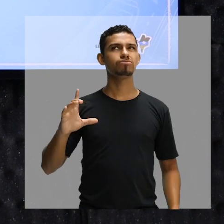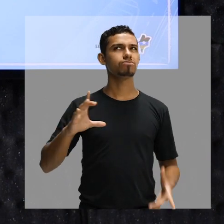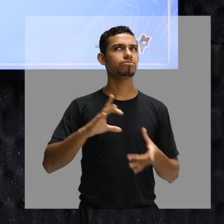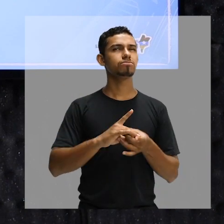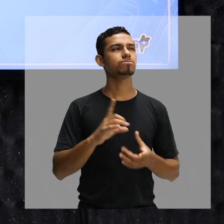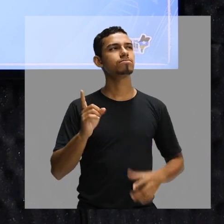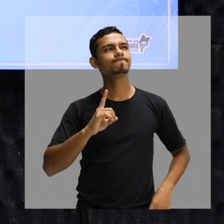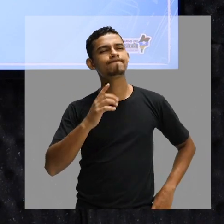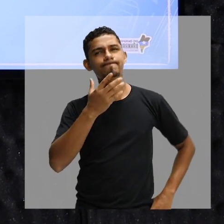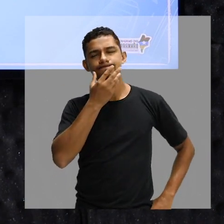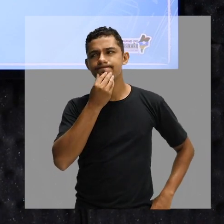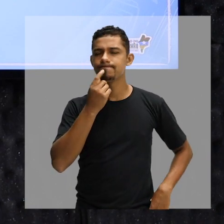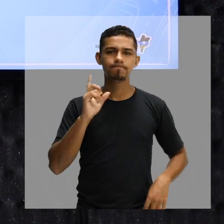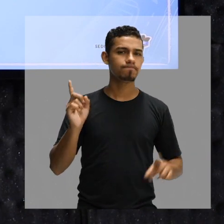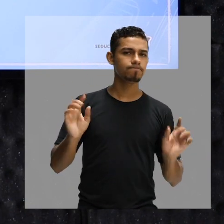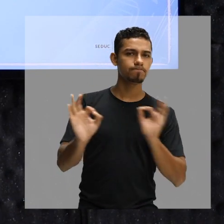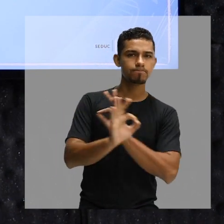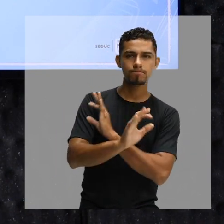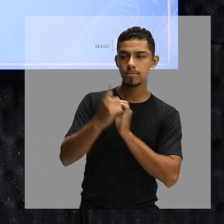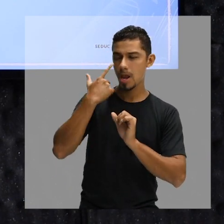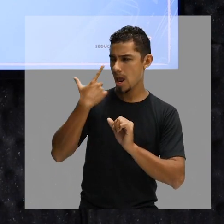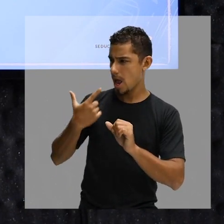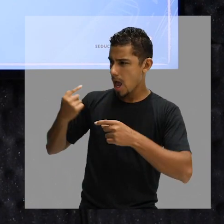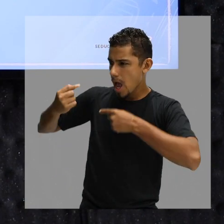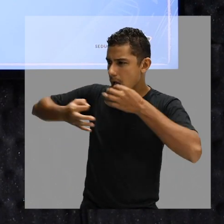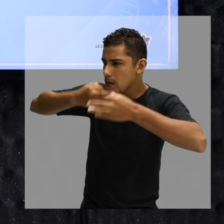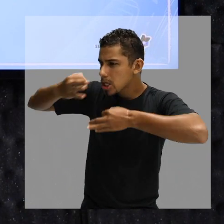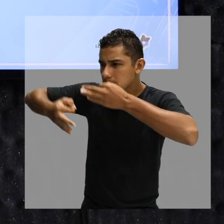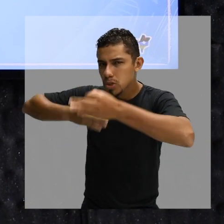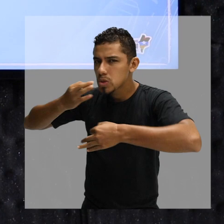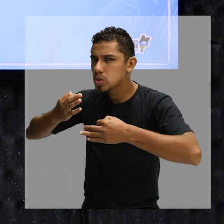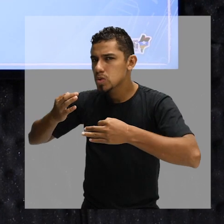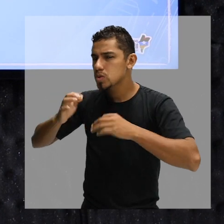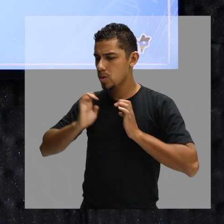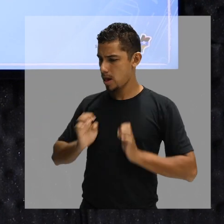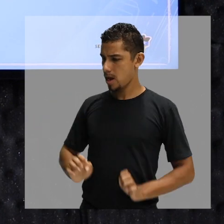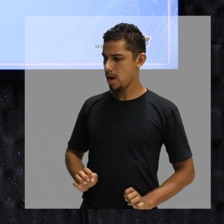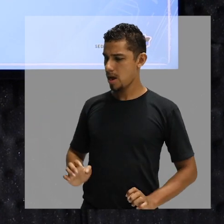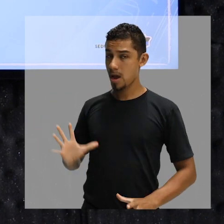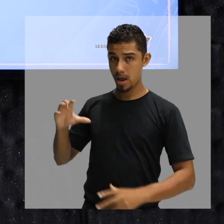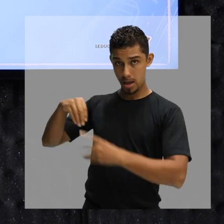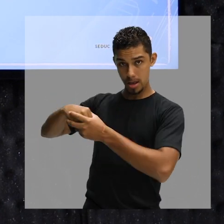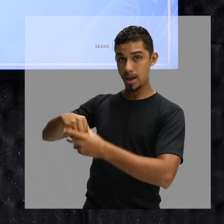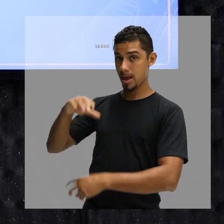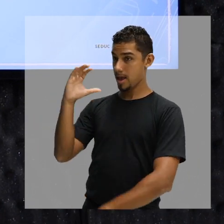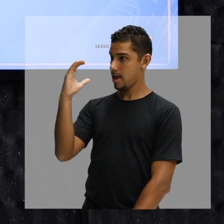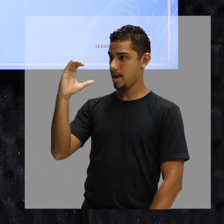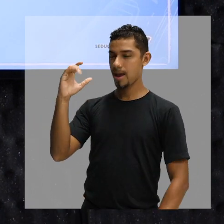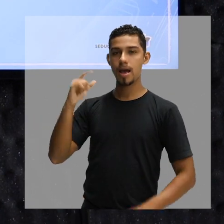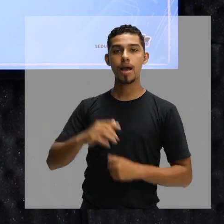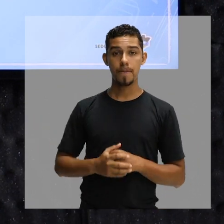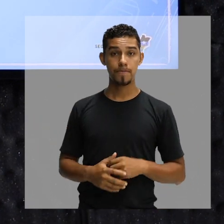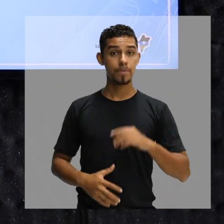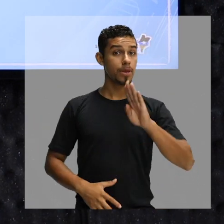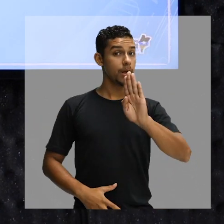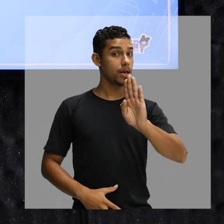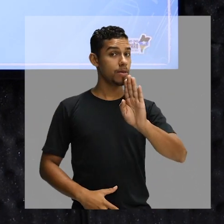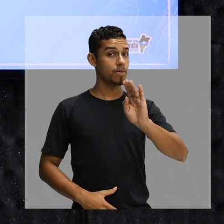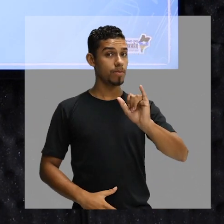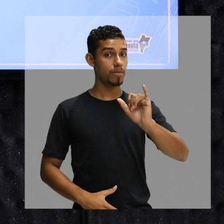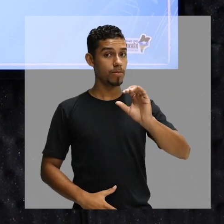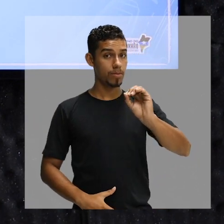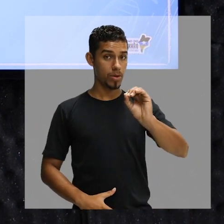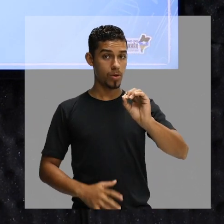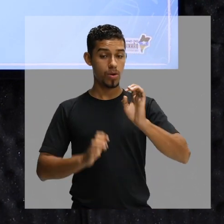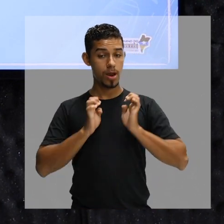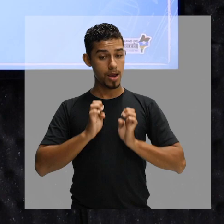com isso. O discurso ético, ele precisa ser mantido dentro da própria ciência, ok? A bioética é uma área importante